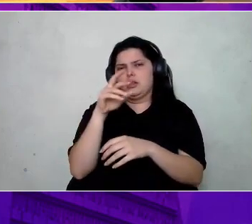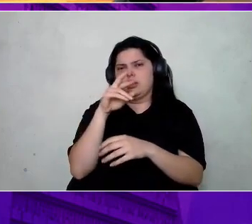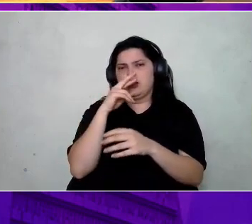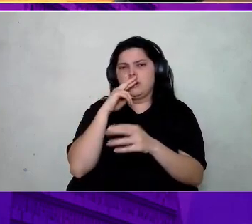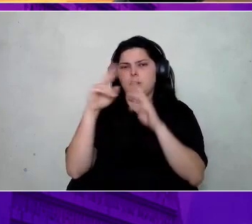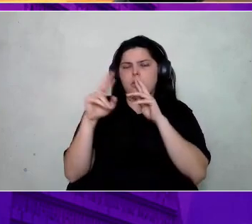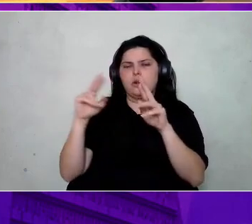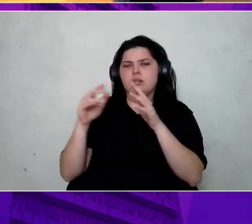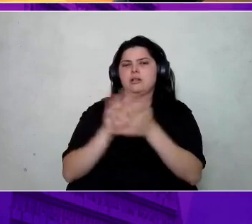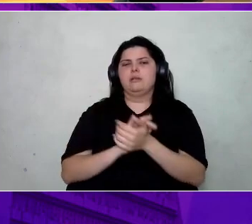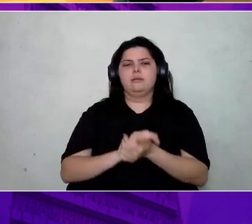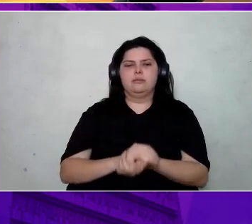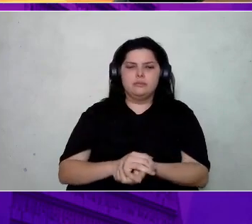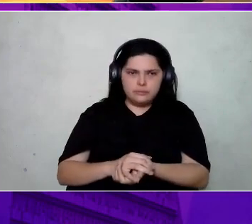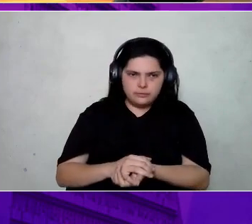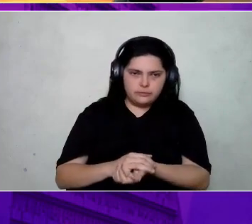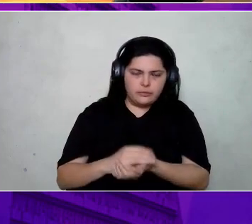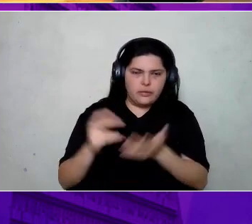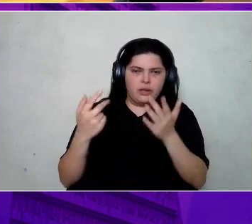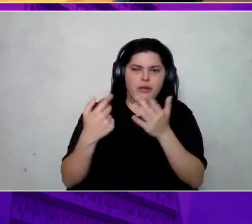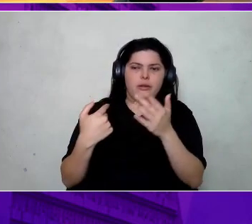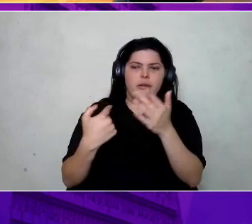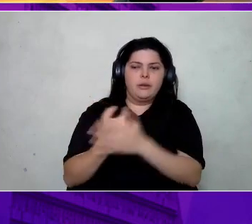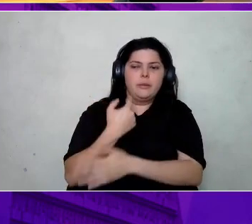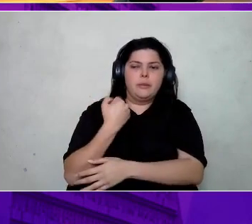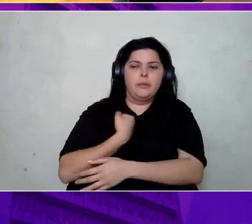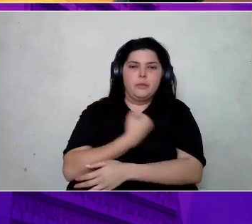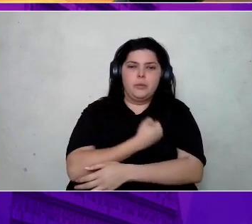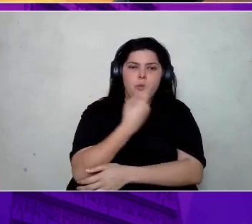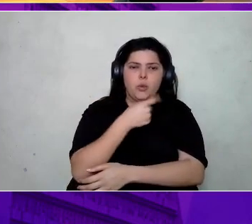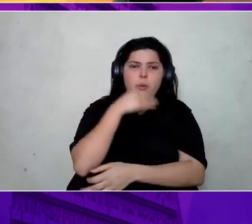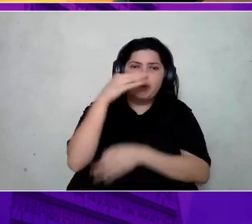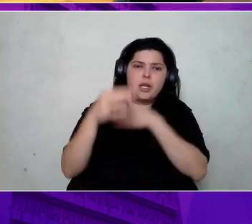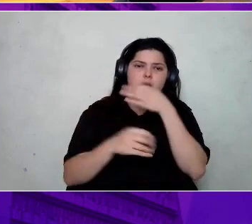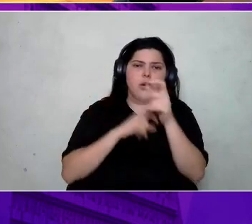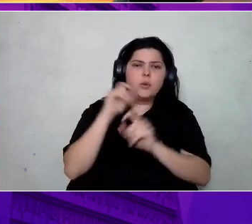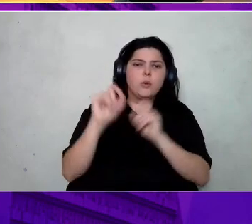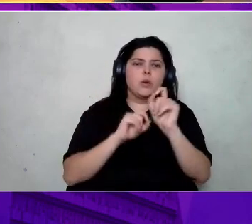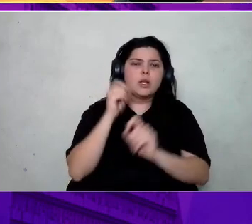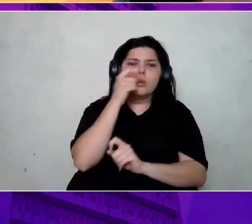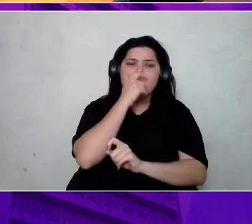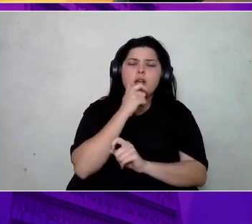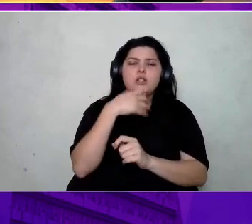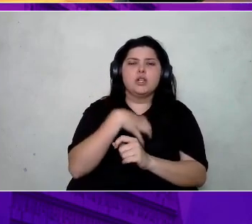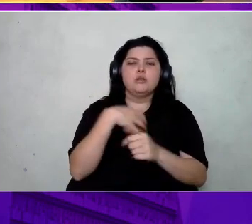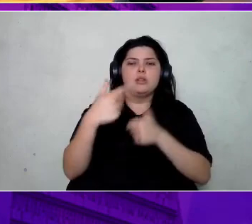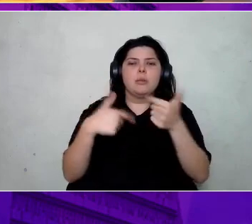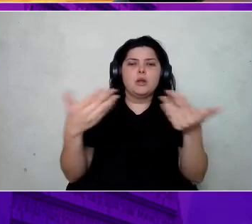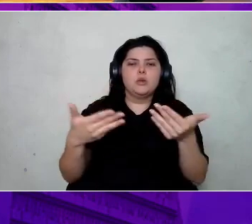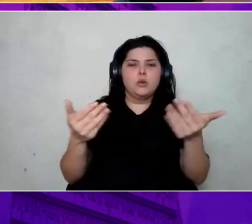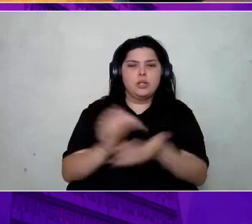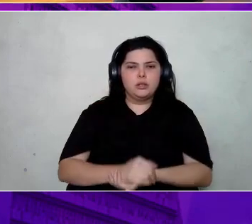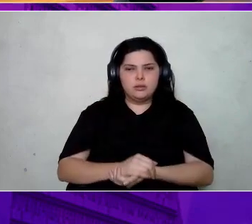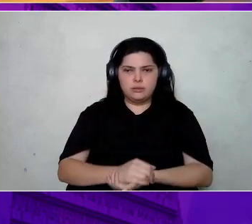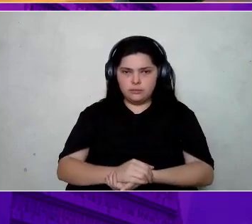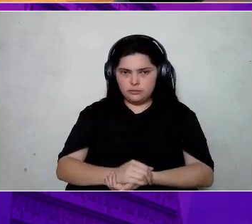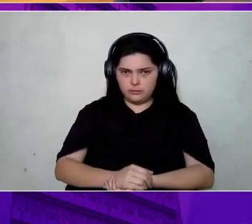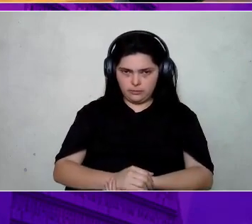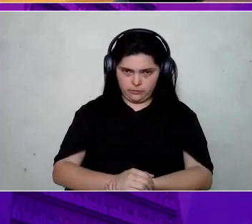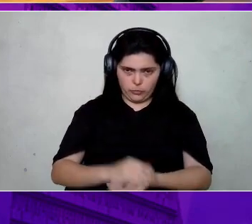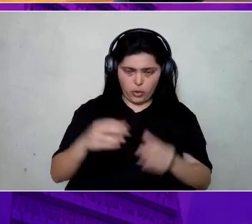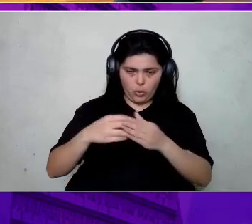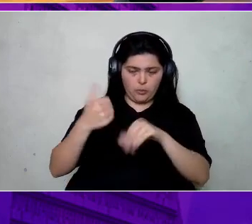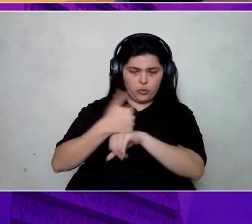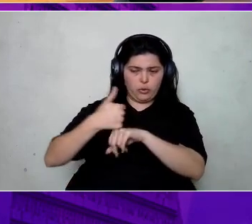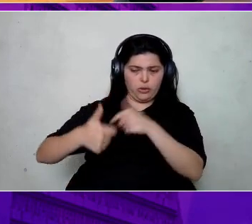falaram na pergunta 1, pô, na sua opinião, como que é a forma de trabalho atual, né, como que a sua equipe trabalha, como que você